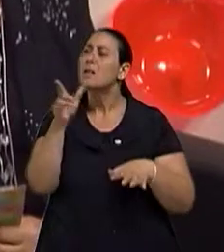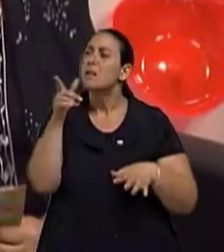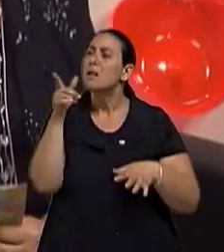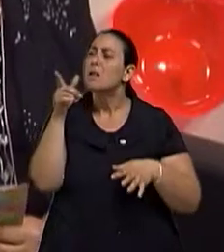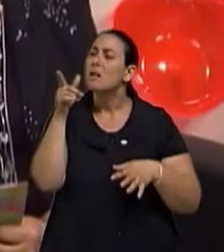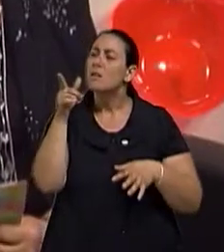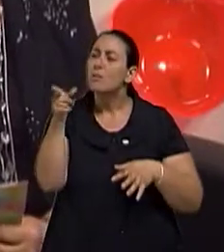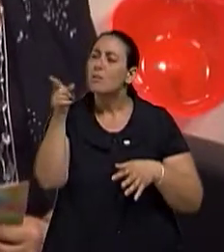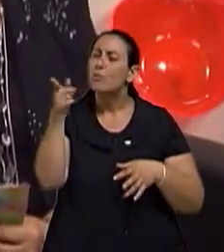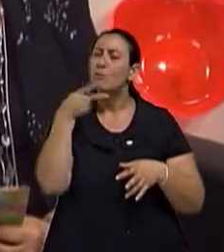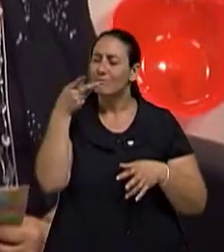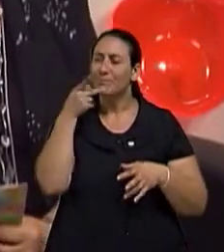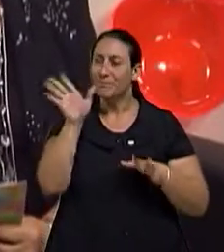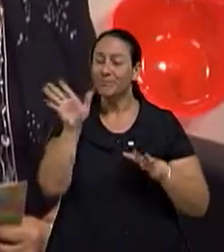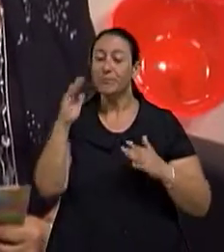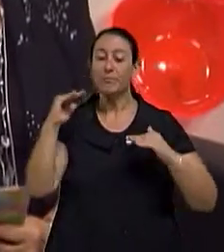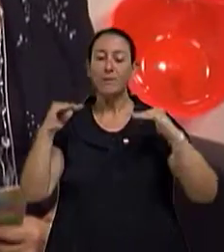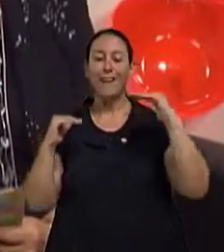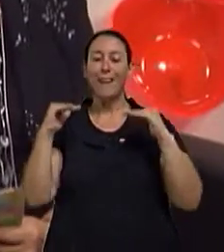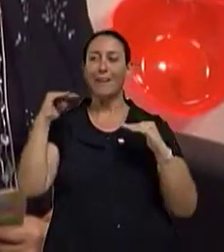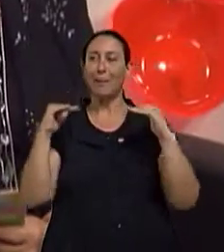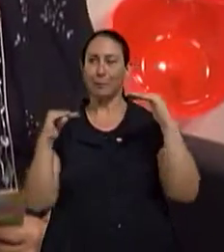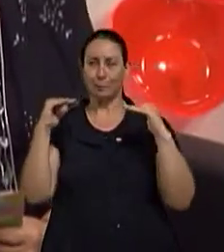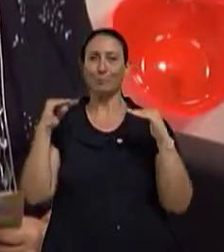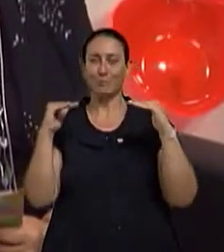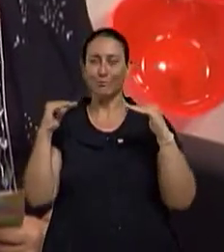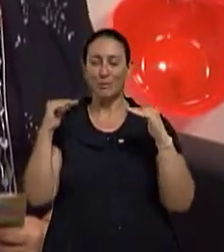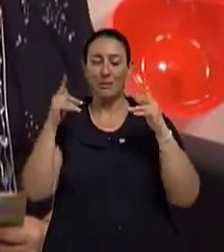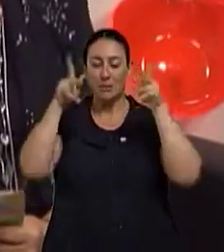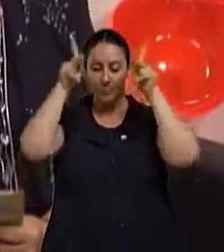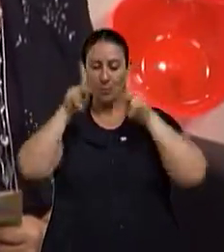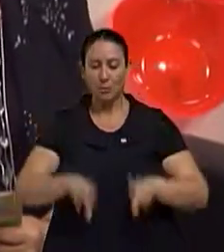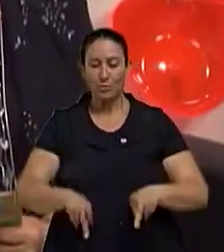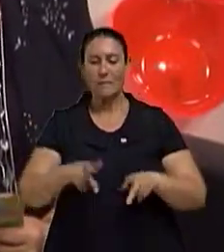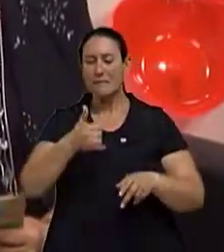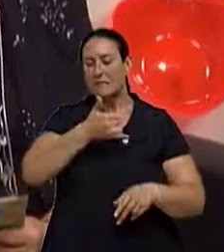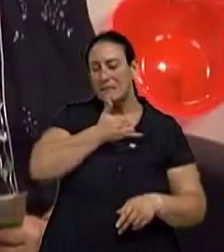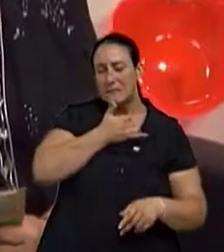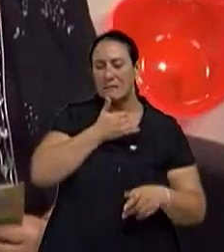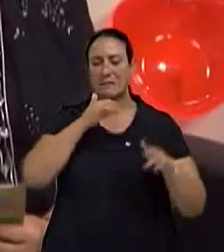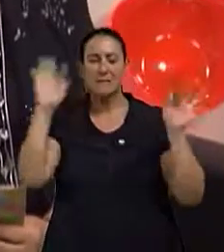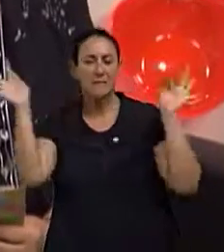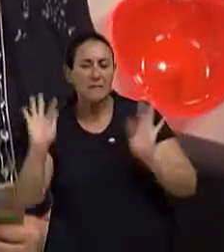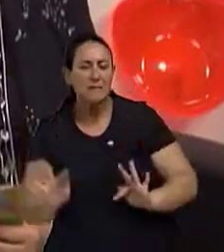a questão desse equilíbrio emocional nesta sociedade tão